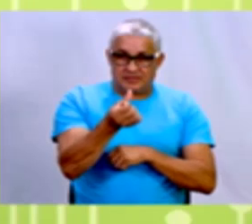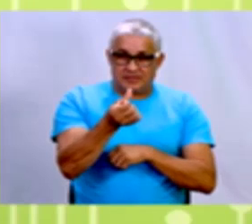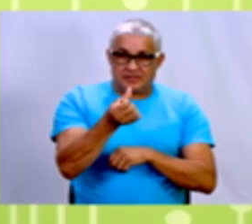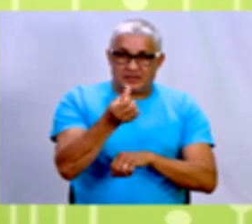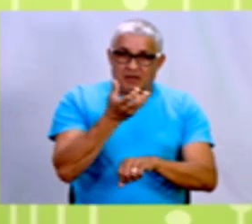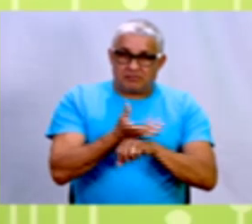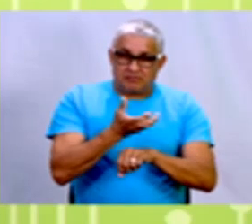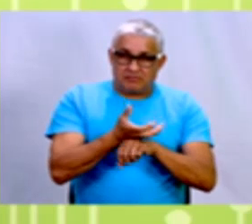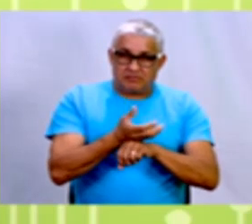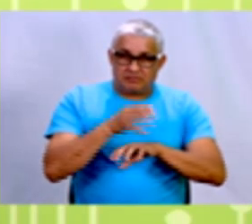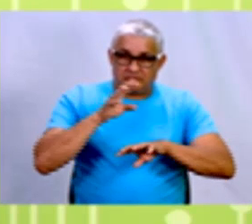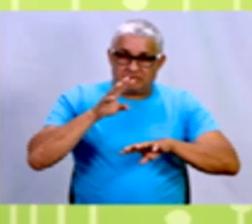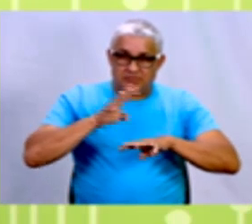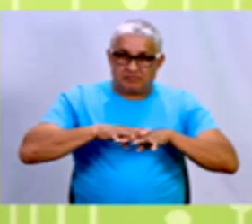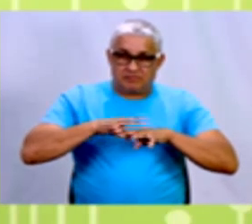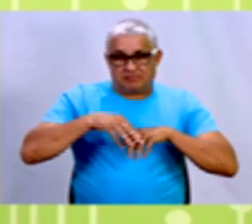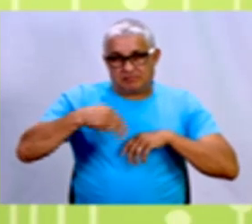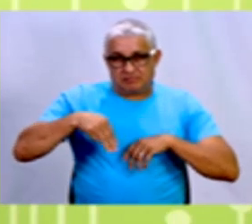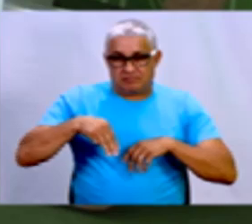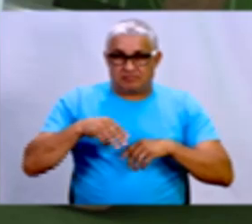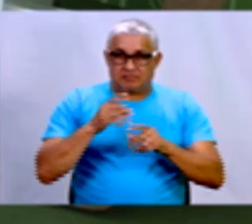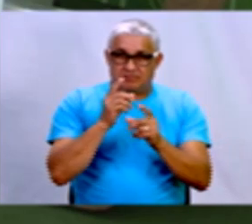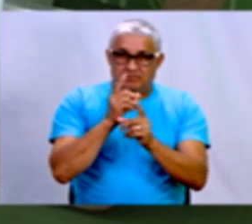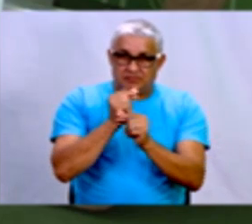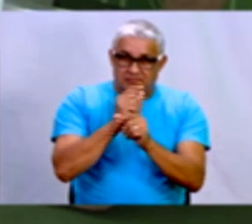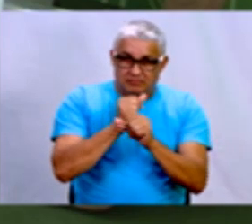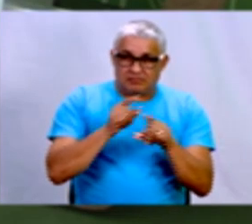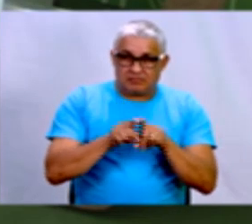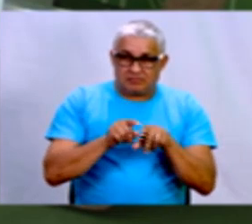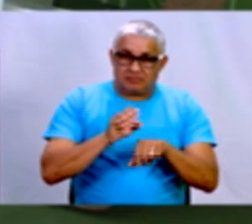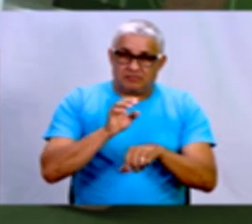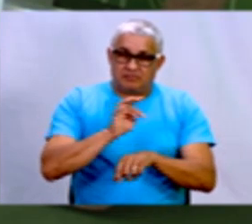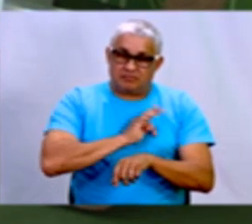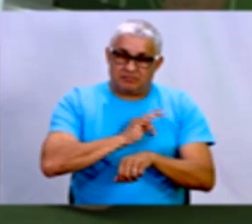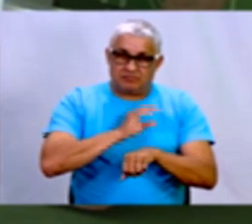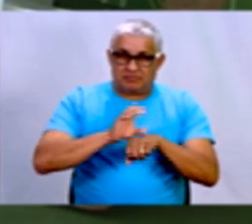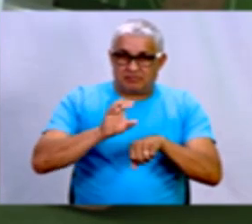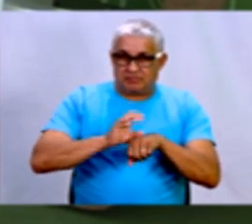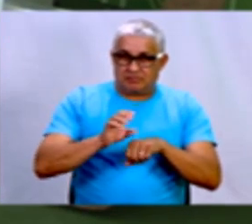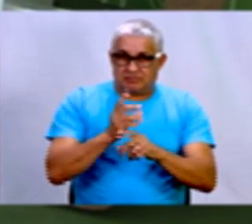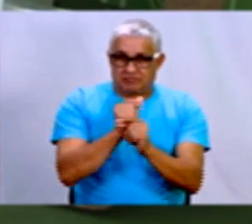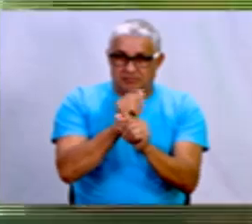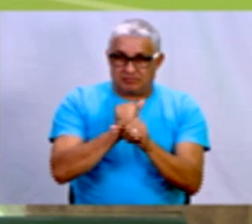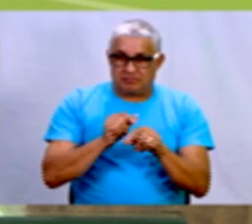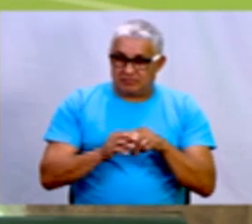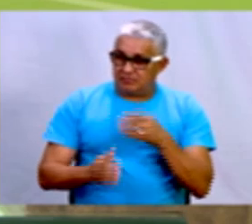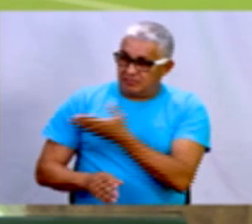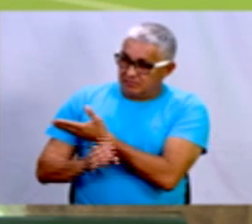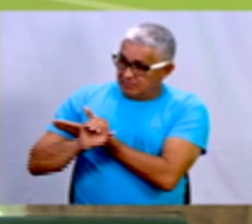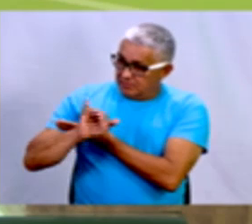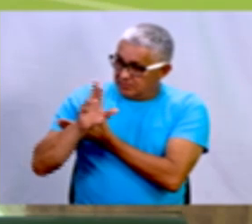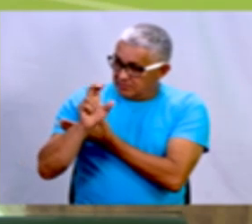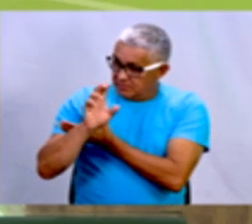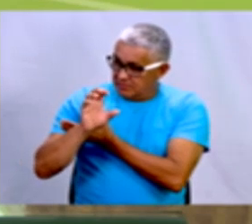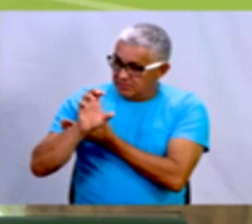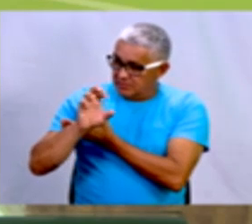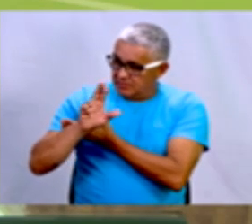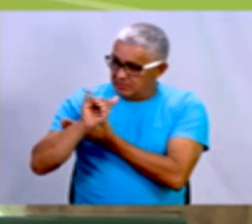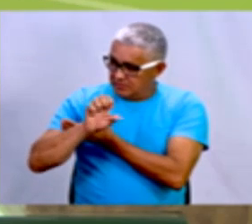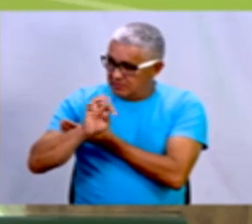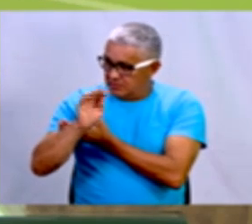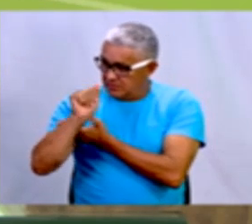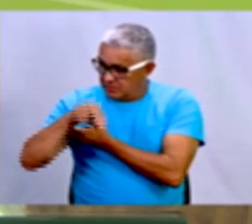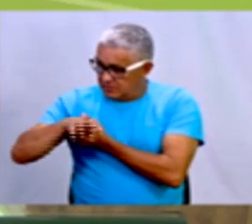nosso curso de Técnico em Finanças. Olá, professora Cristiane! Olá, Aline, tudo bem? Olá, alunos, olá,